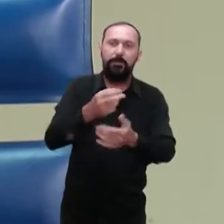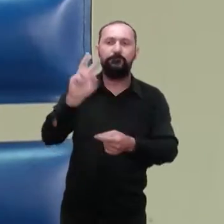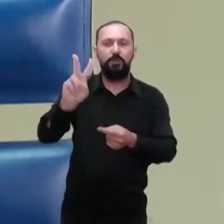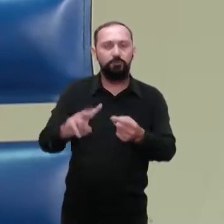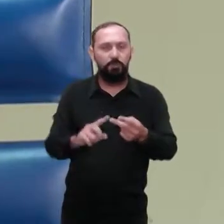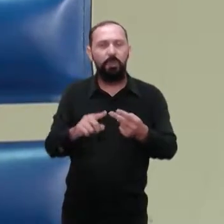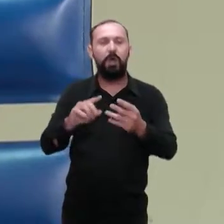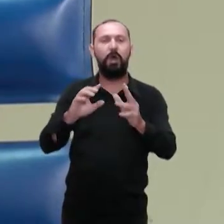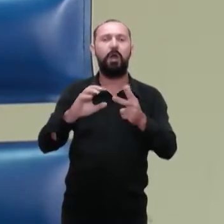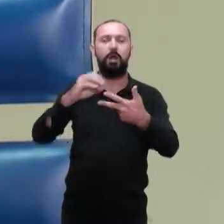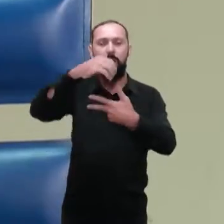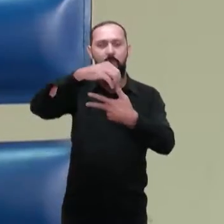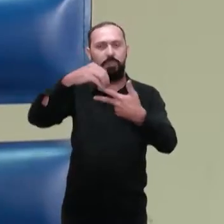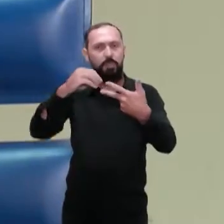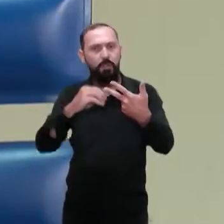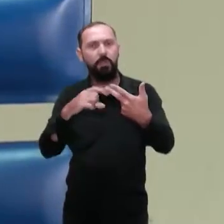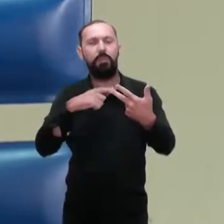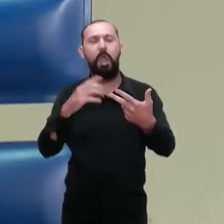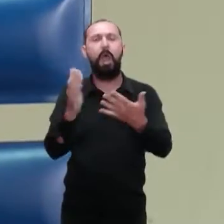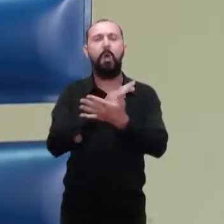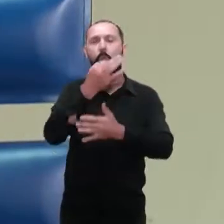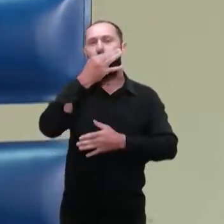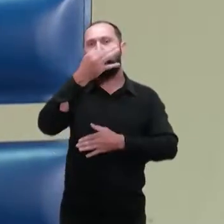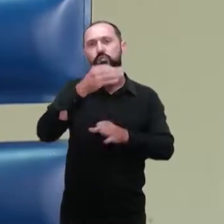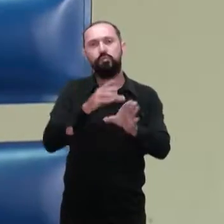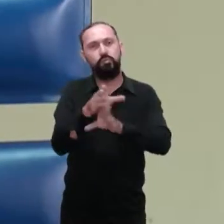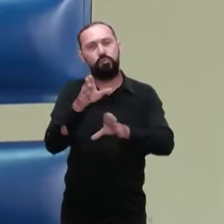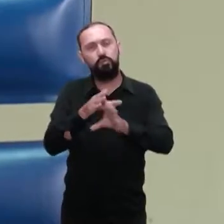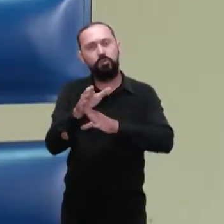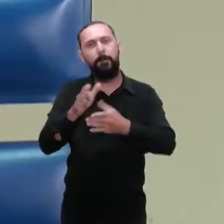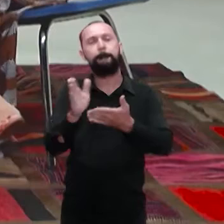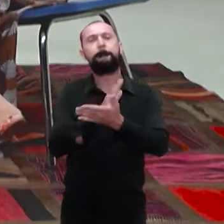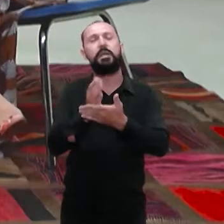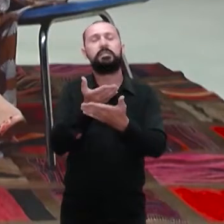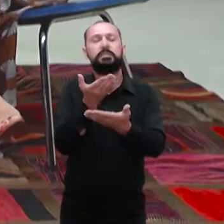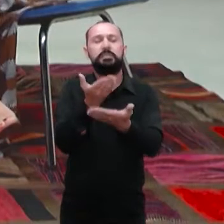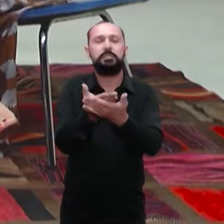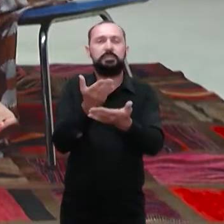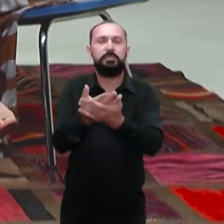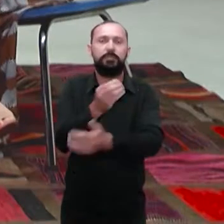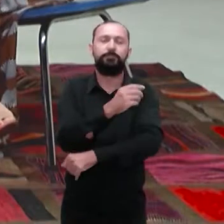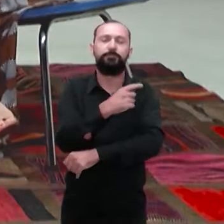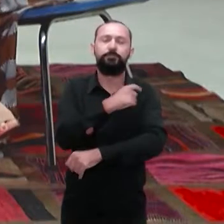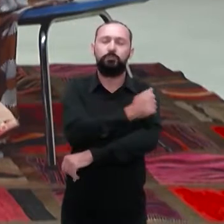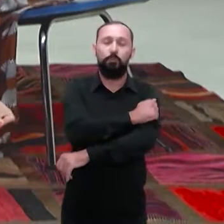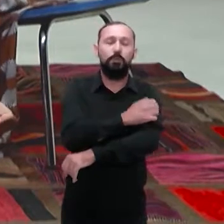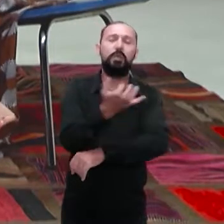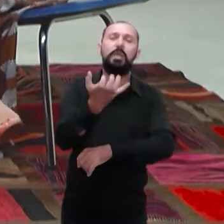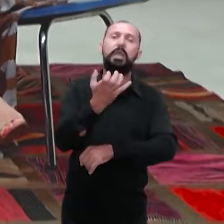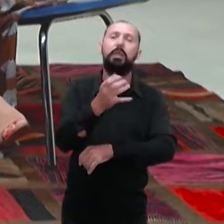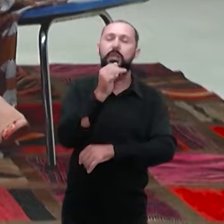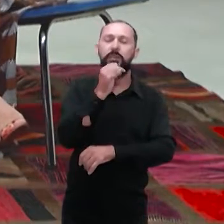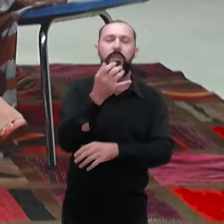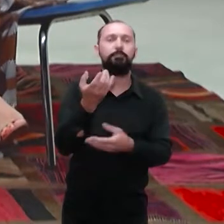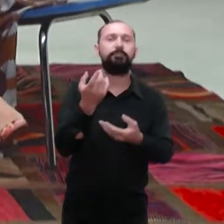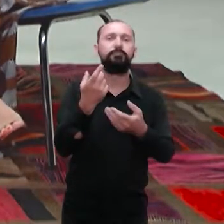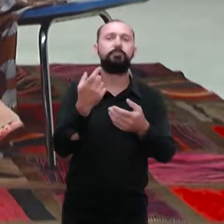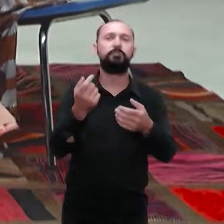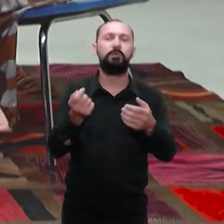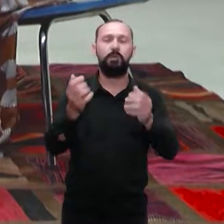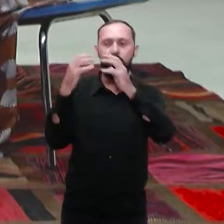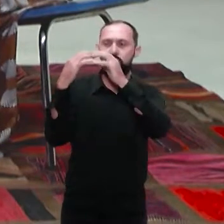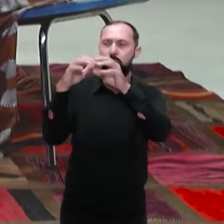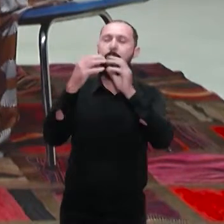preparando, né, para o vestibular, para o Enem, estamos aqui para o Enem. Tem algumas dicas para esses estudantes